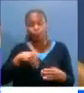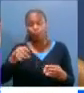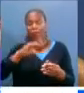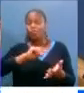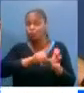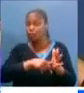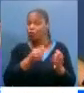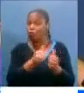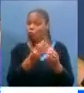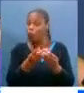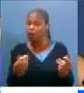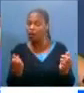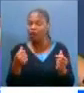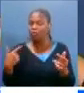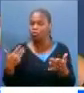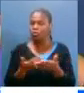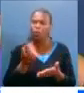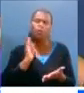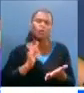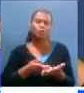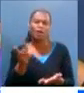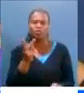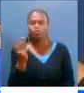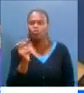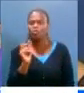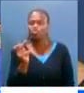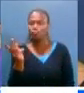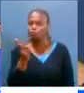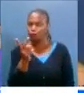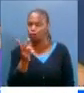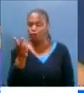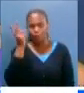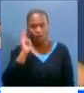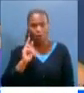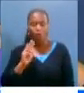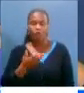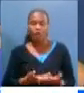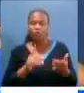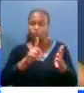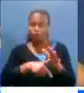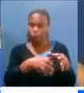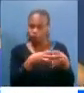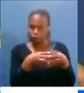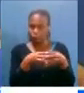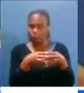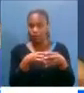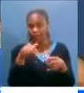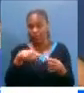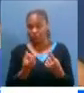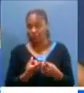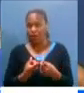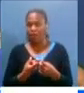com qualidade. Durante os últimos 2 anos, nós demos valor ou primazia aos projetos coletivos. Este